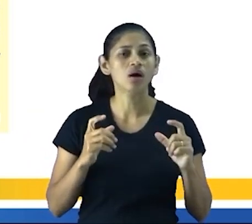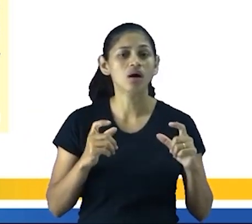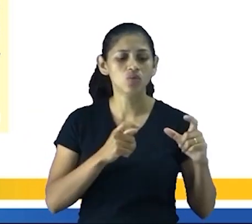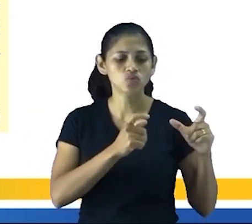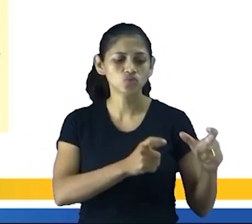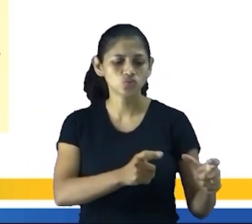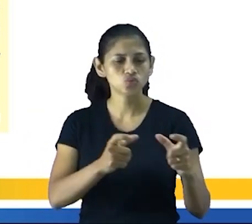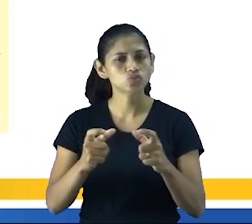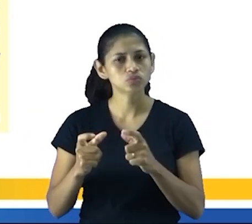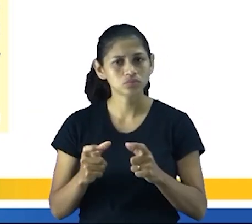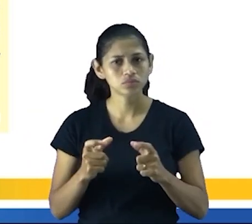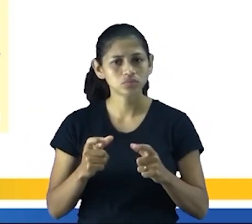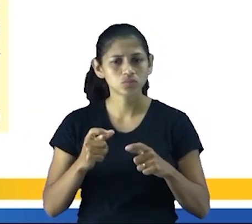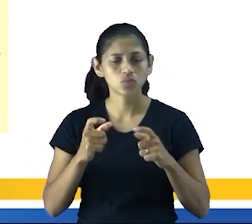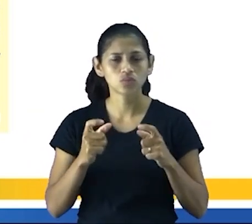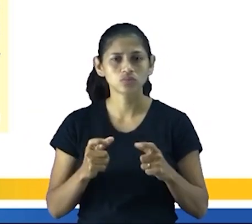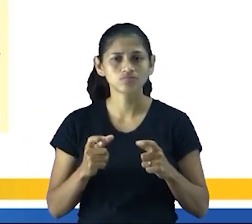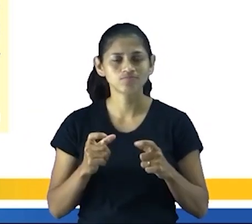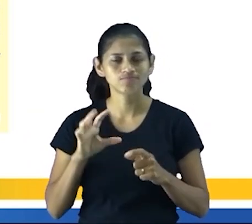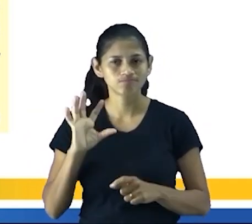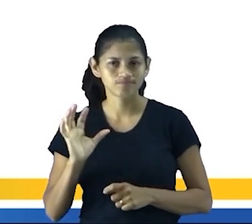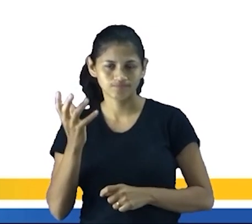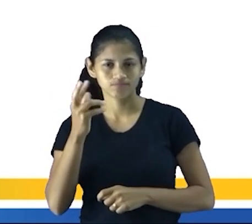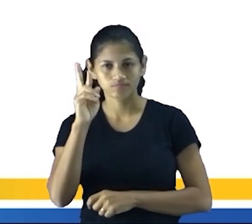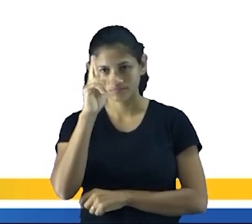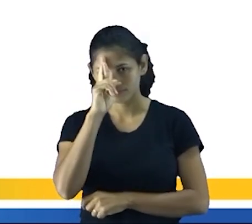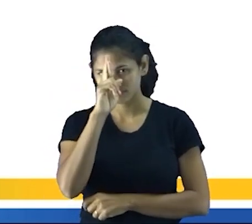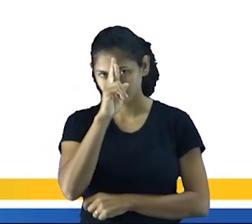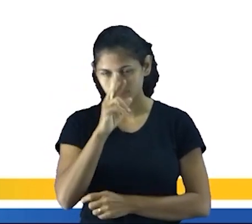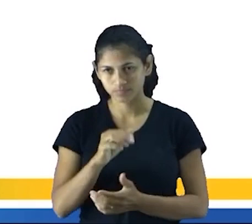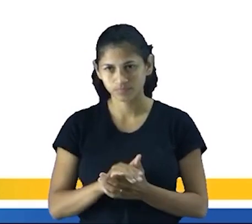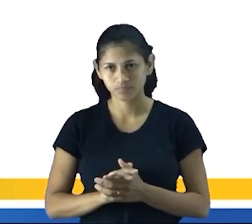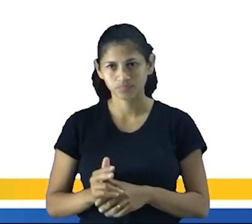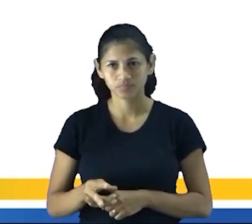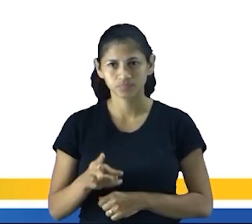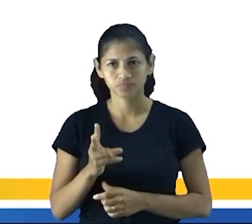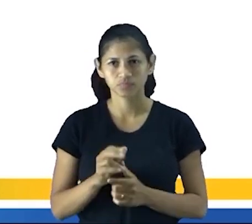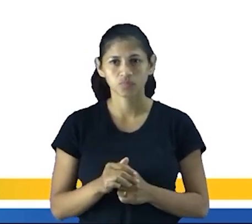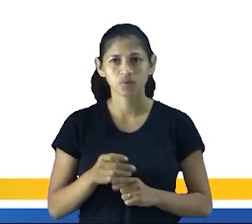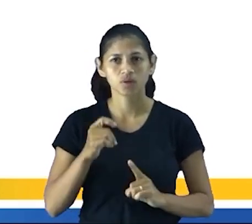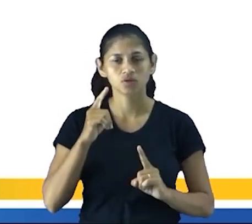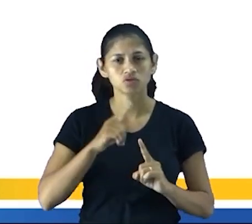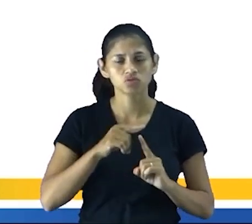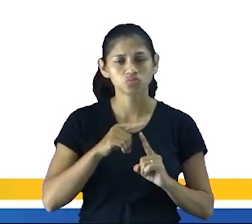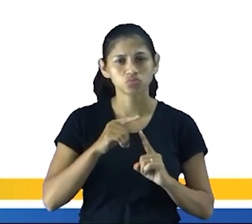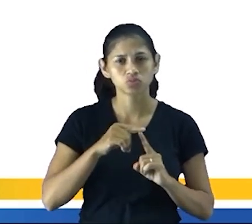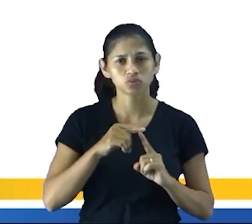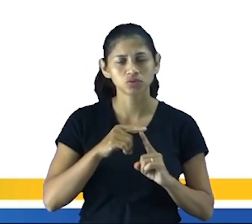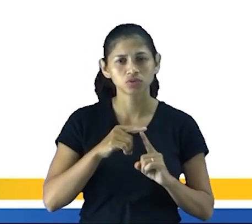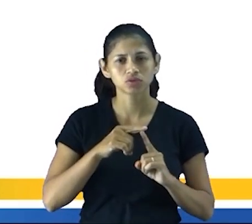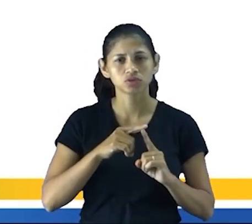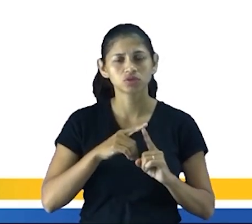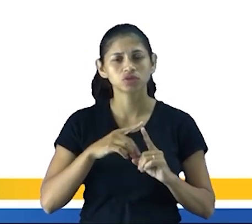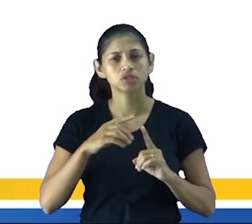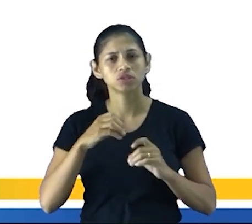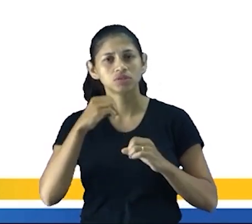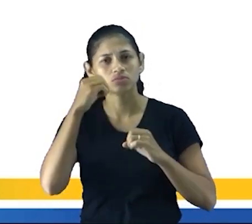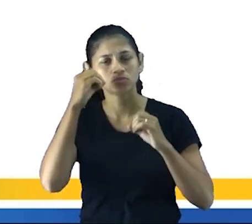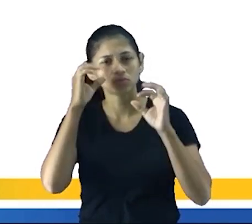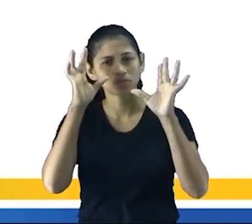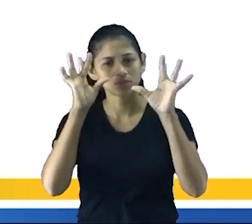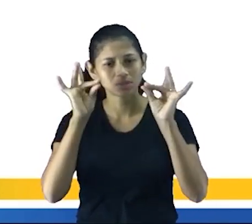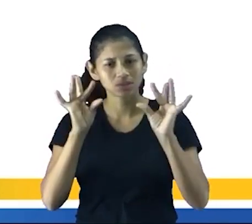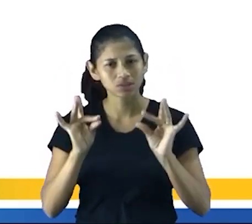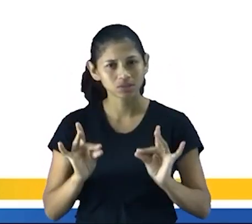que é o tipo narrativo, certo? Vamos para frente. E a tipologia descritiva, que é